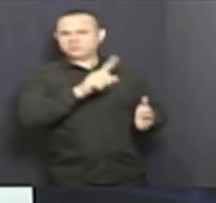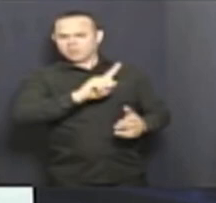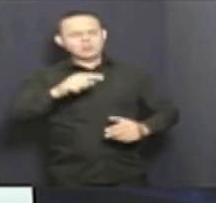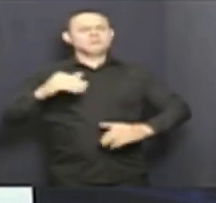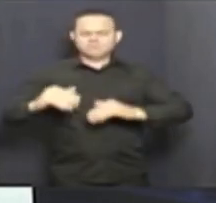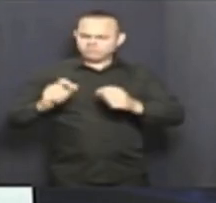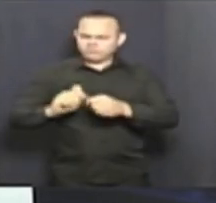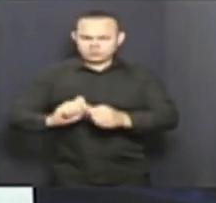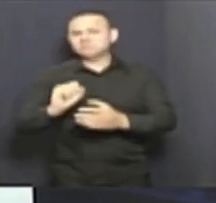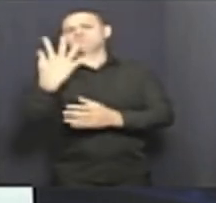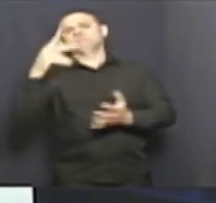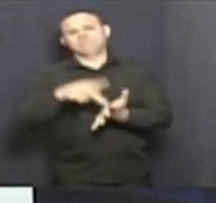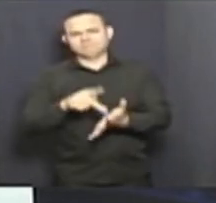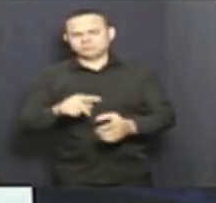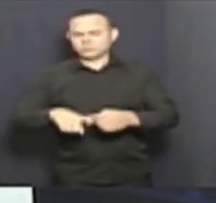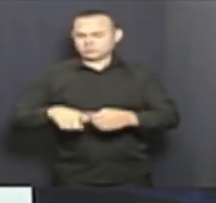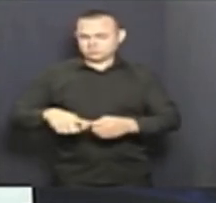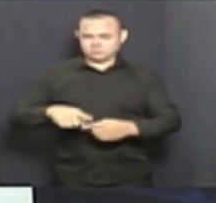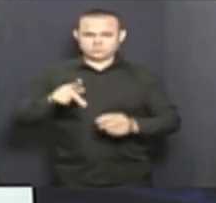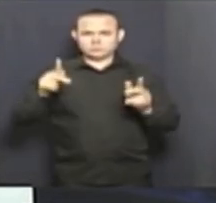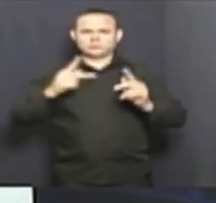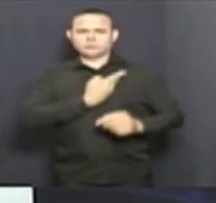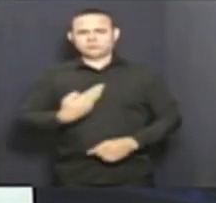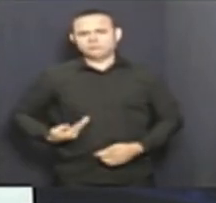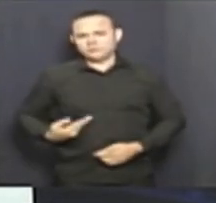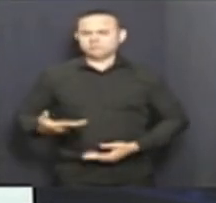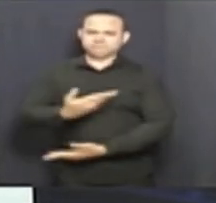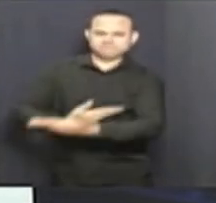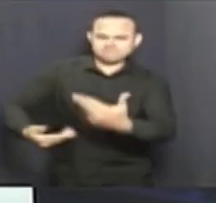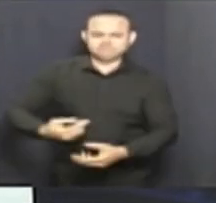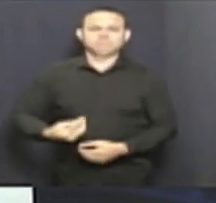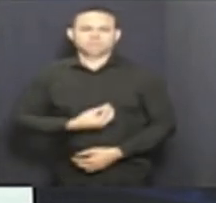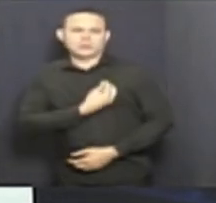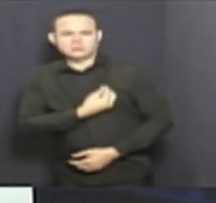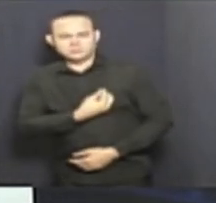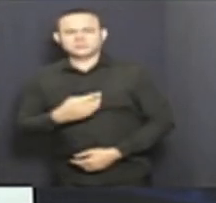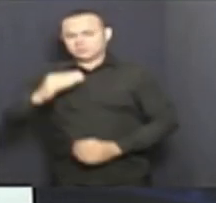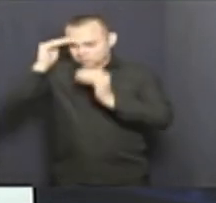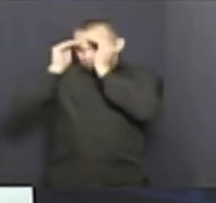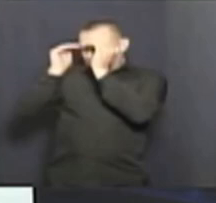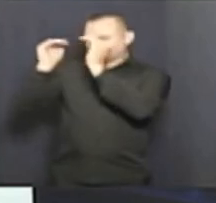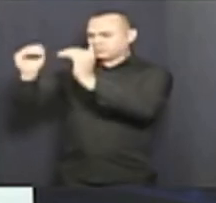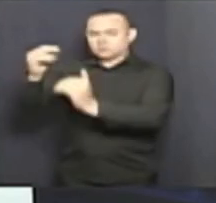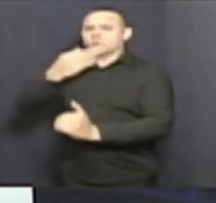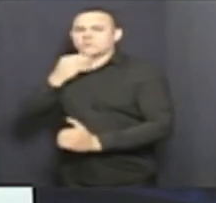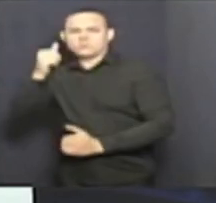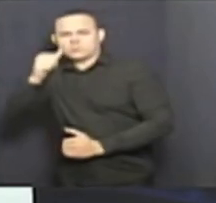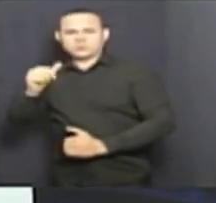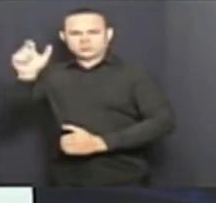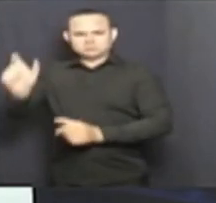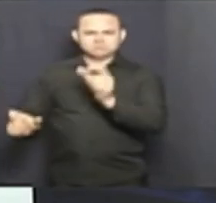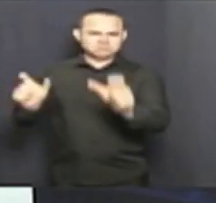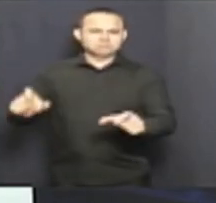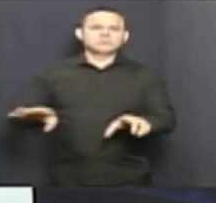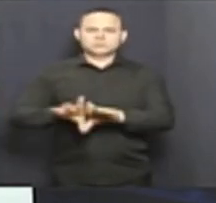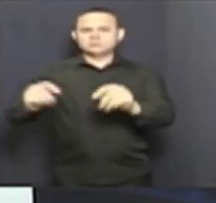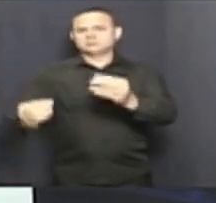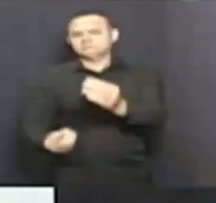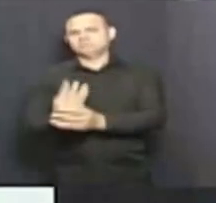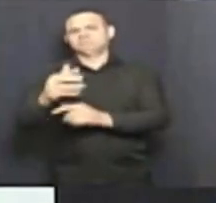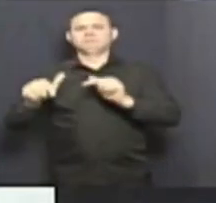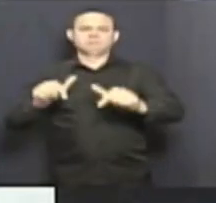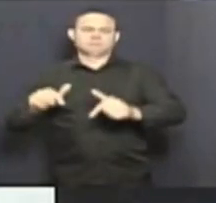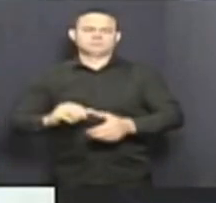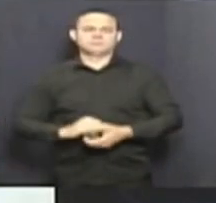os governos participativos o governo democrata o partido dos trabalhadores respeita o cidadão ea cidadã e gera muito emprego com nosso povo